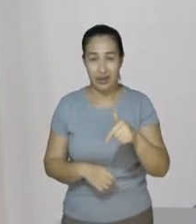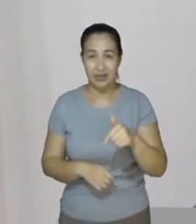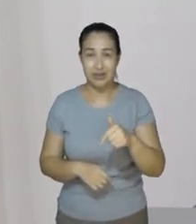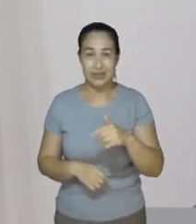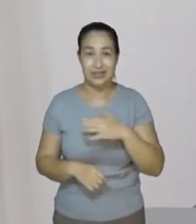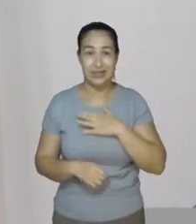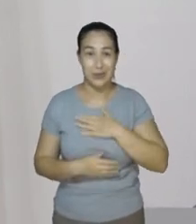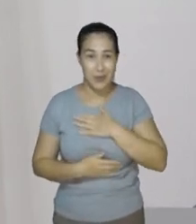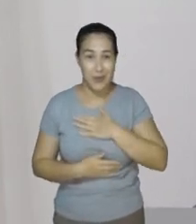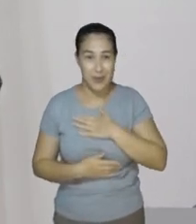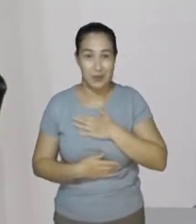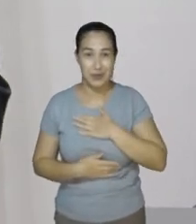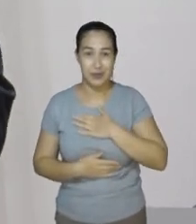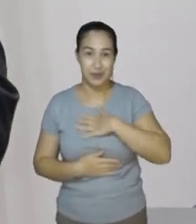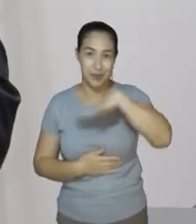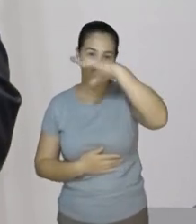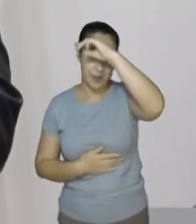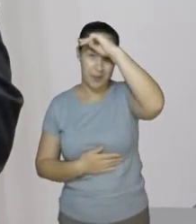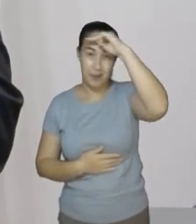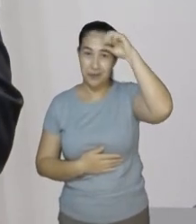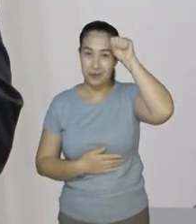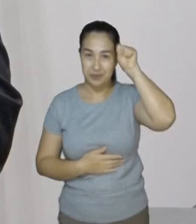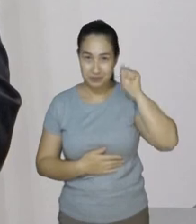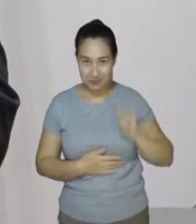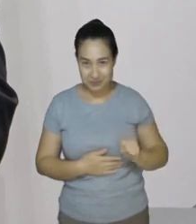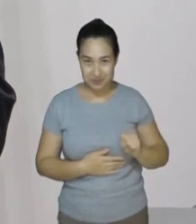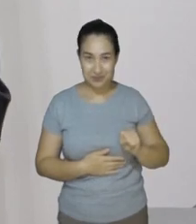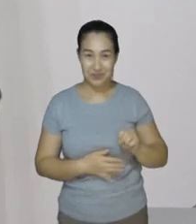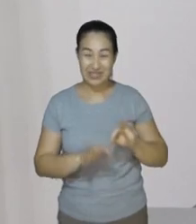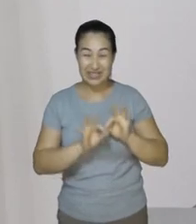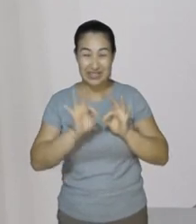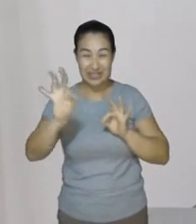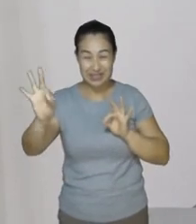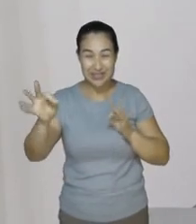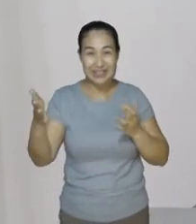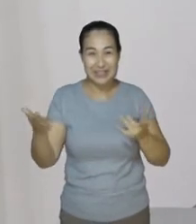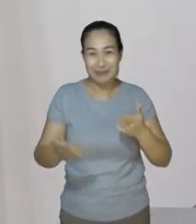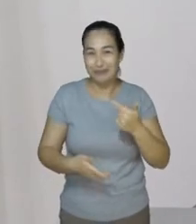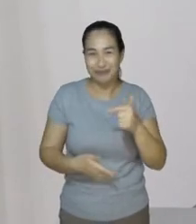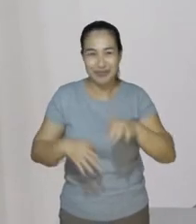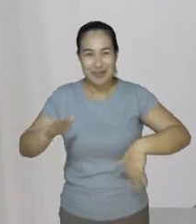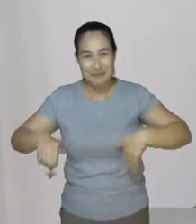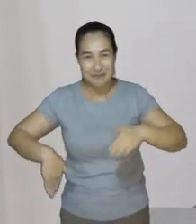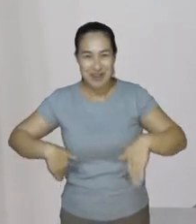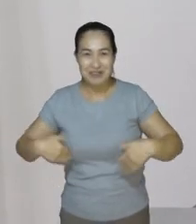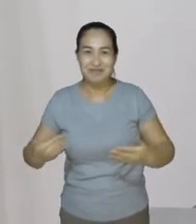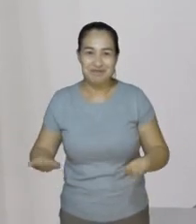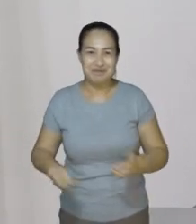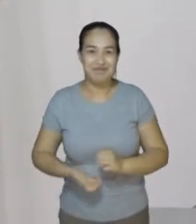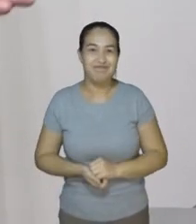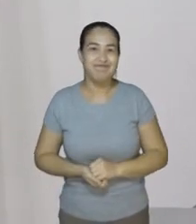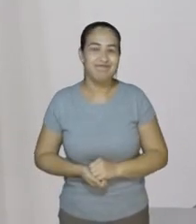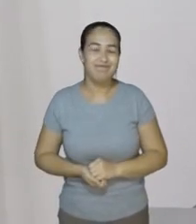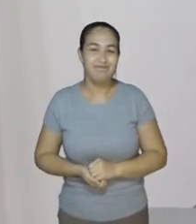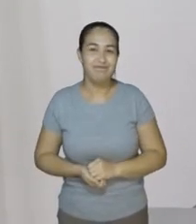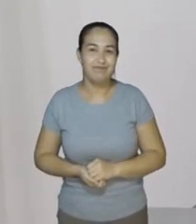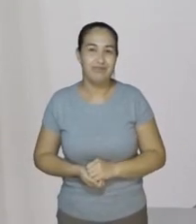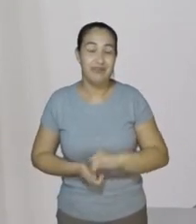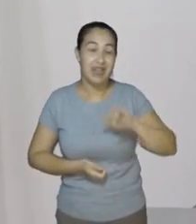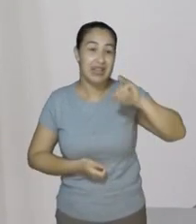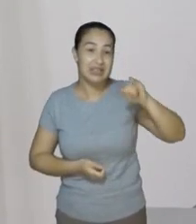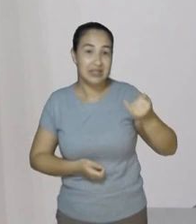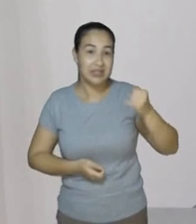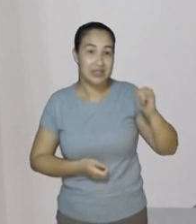estado do Mato Grosso do Sul, e nos facilita sempre de estarmos aqui. Prova que eu já estive aqui em janeiro, já estive aqui mês passado com a